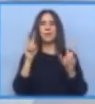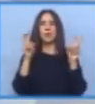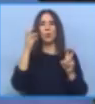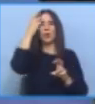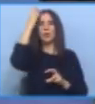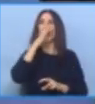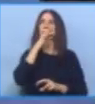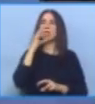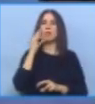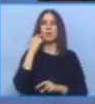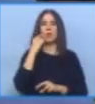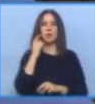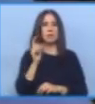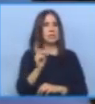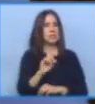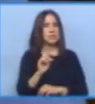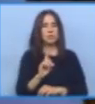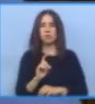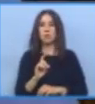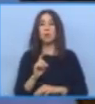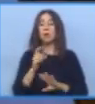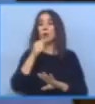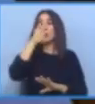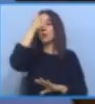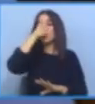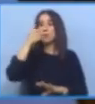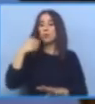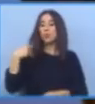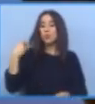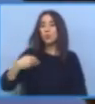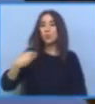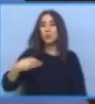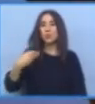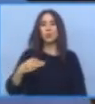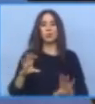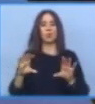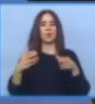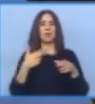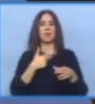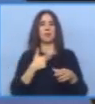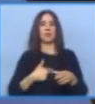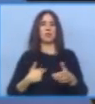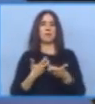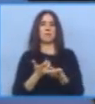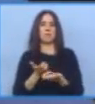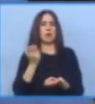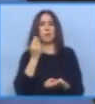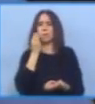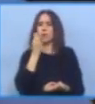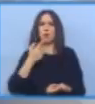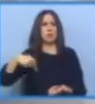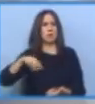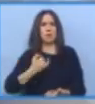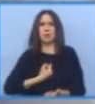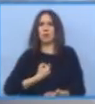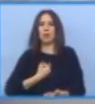Não. Todos os domingos marca a vida da comunidade cristã. Digamos, faz parte da nossa